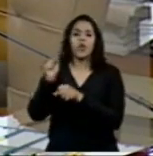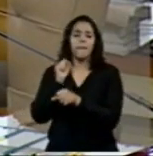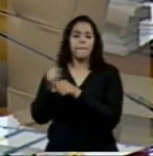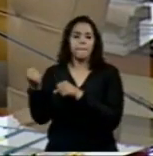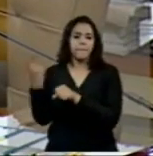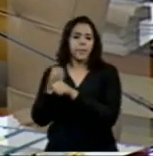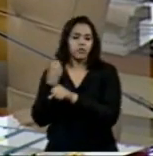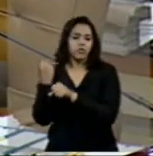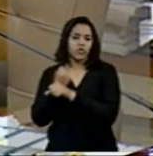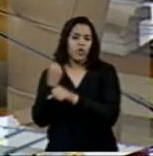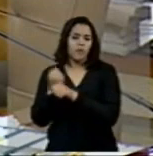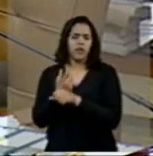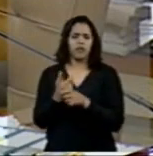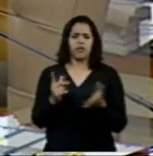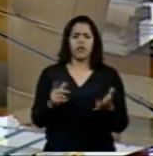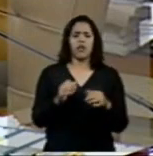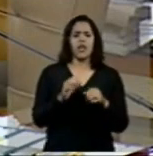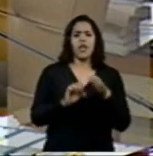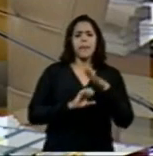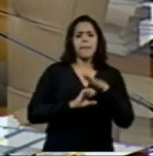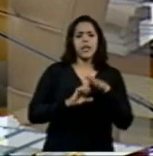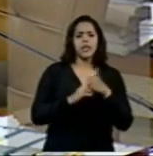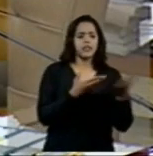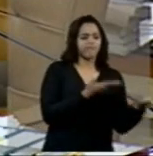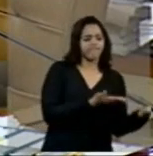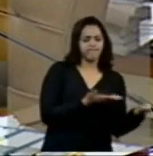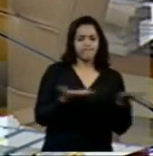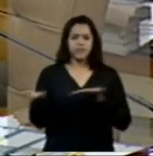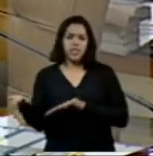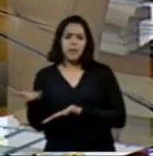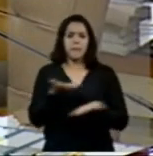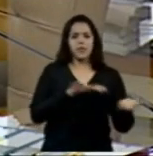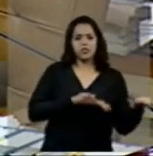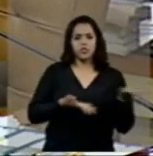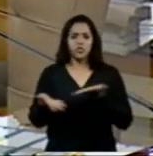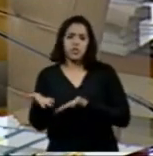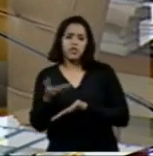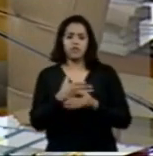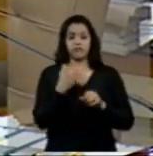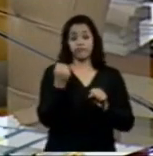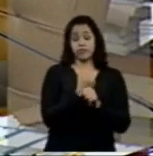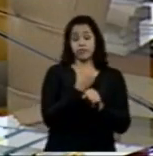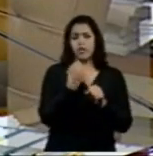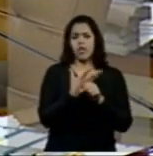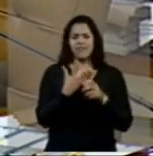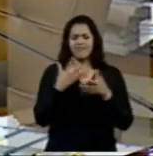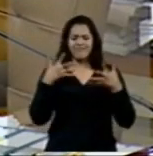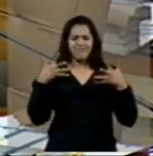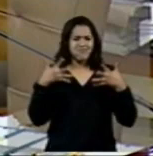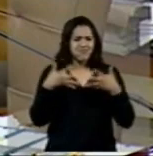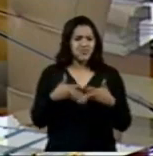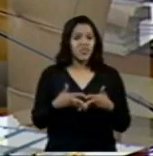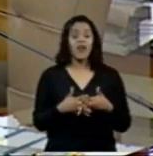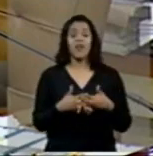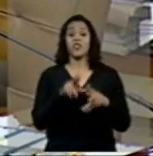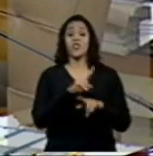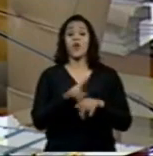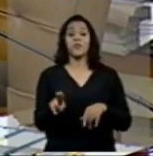que é uma empresa intermediadora de mão de obra, nessa complexidade que se